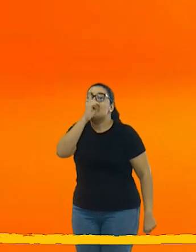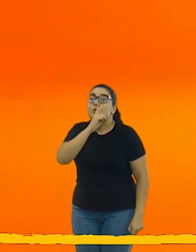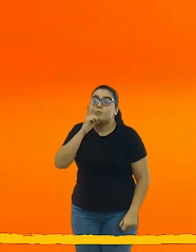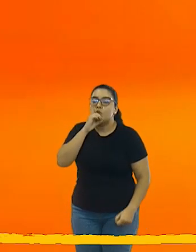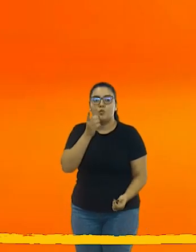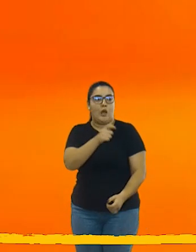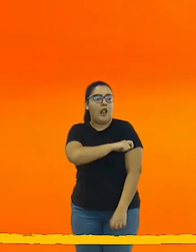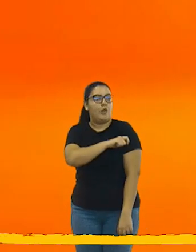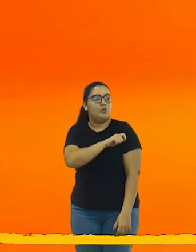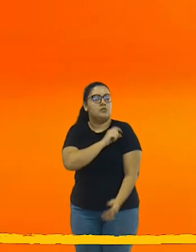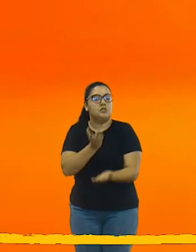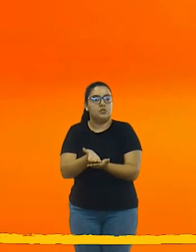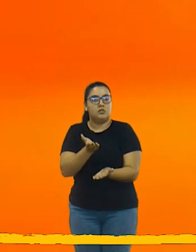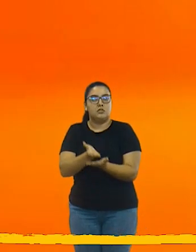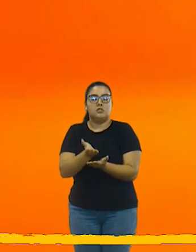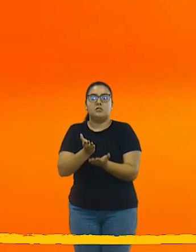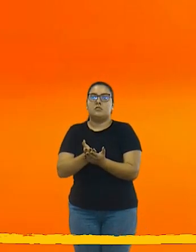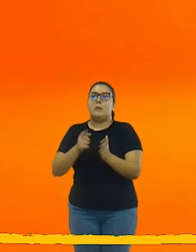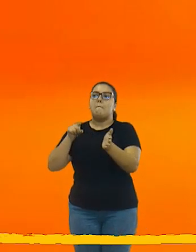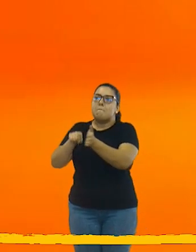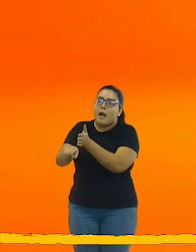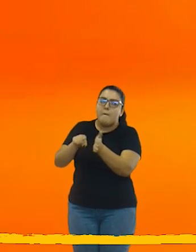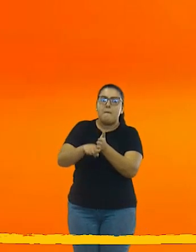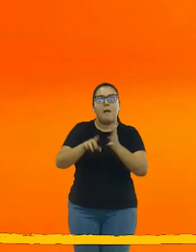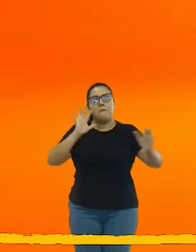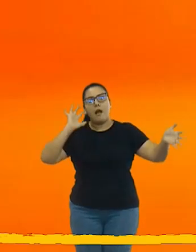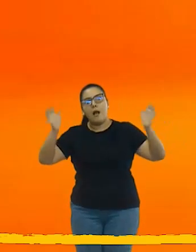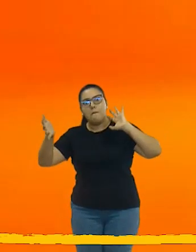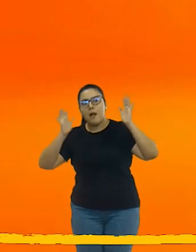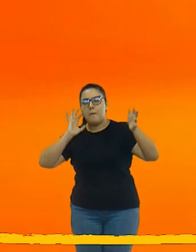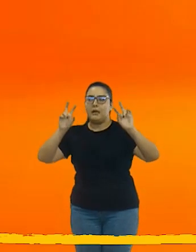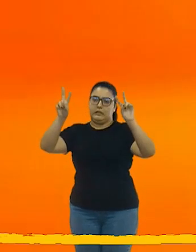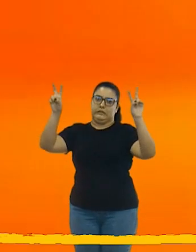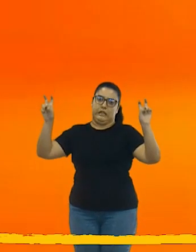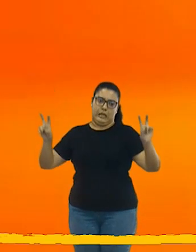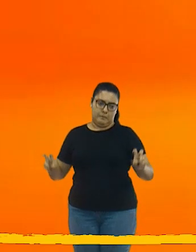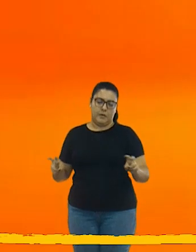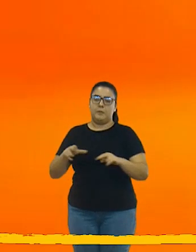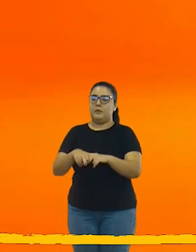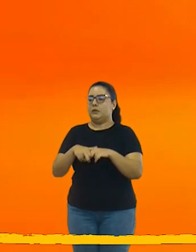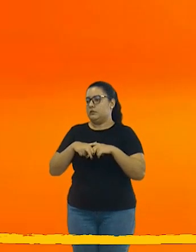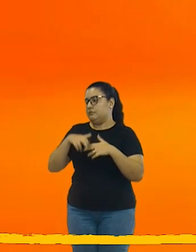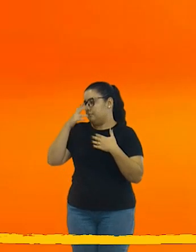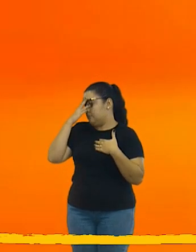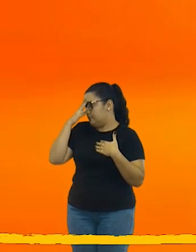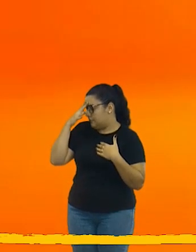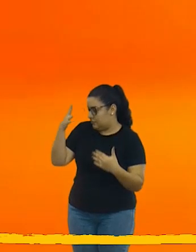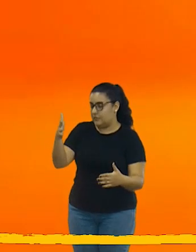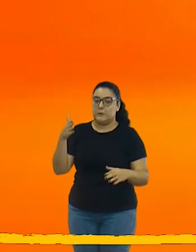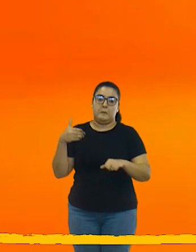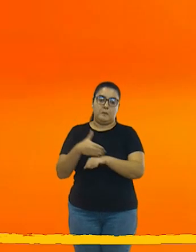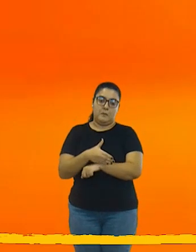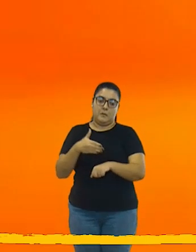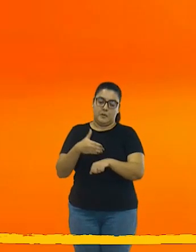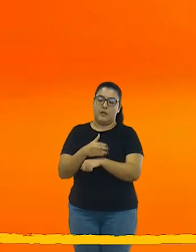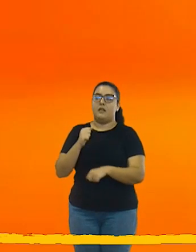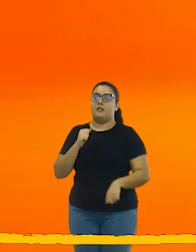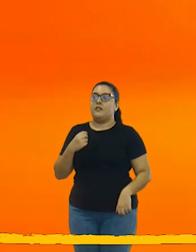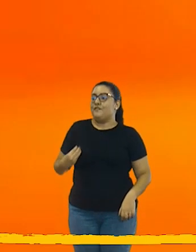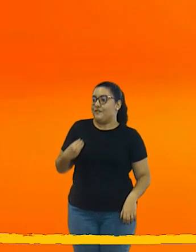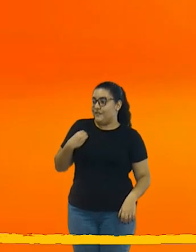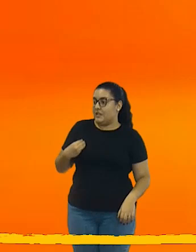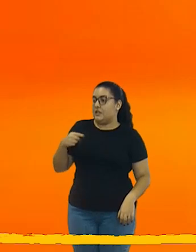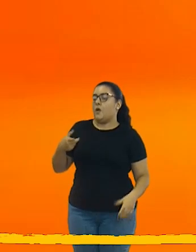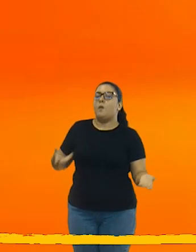estudando, né, fazendo resolução de questões, resolvendo vários e vários temas. Então, mais uma vez, agradecer a participação, de eu estar